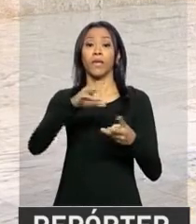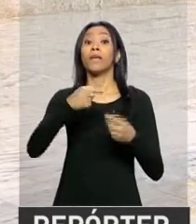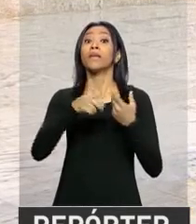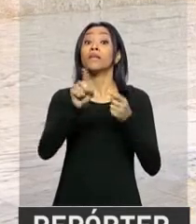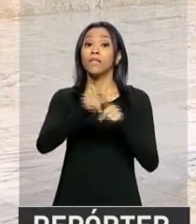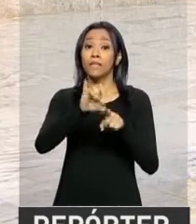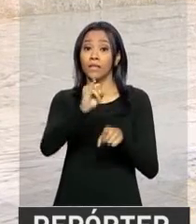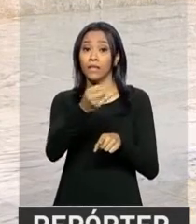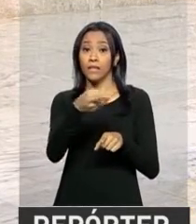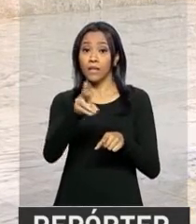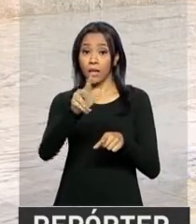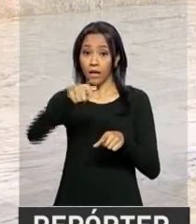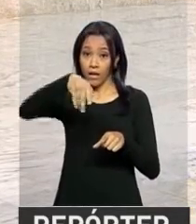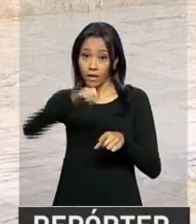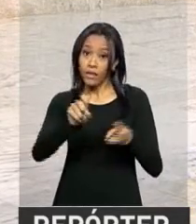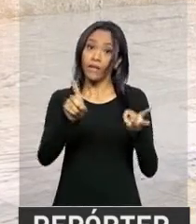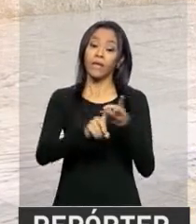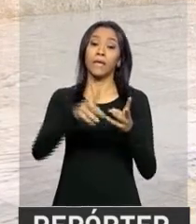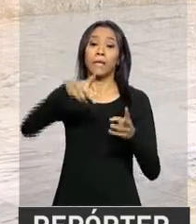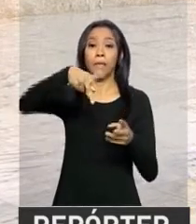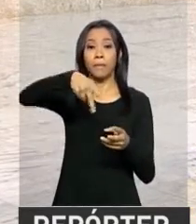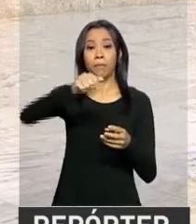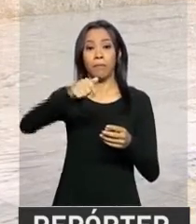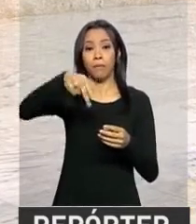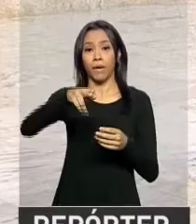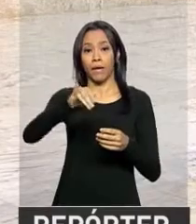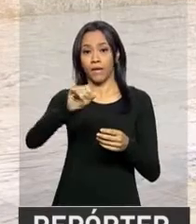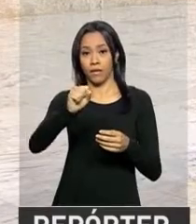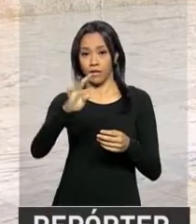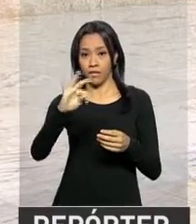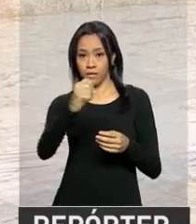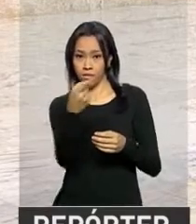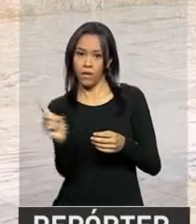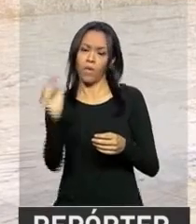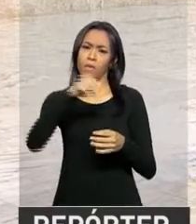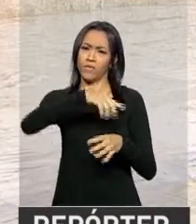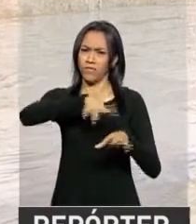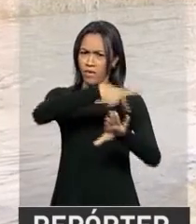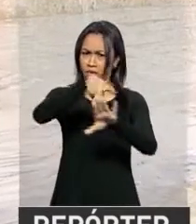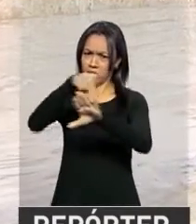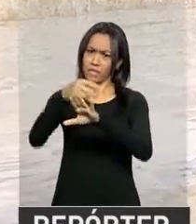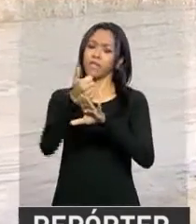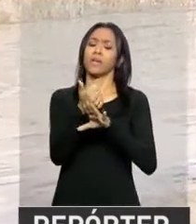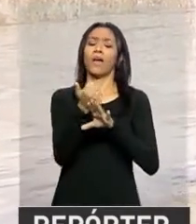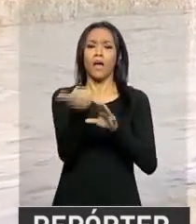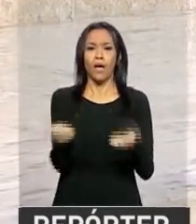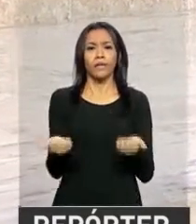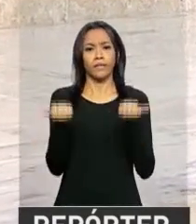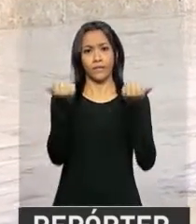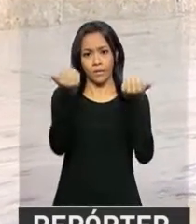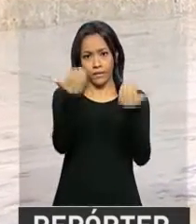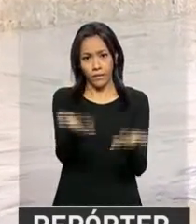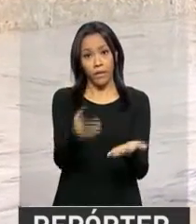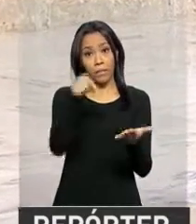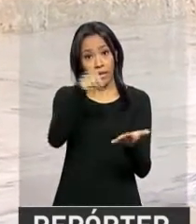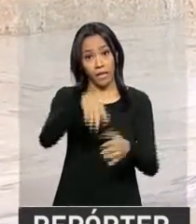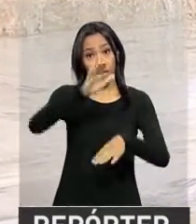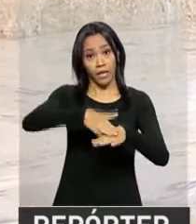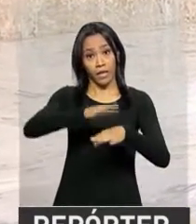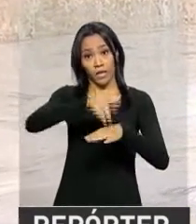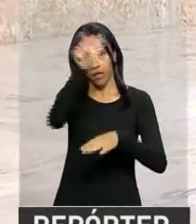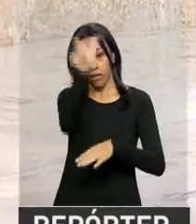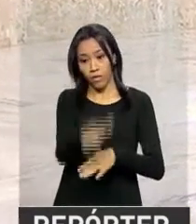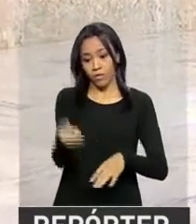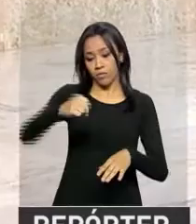e do Paquistão. As cartas credenciais são cartas oficiais que são enviadas de um chefe de Estado para o outro, para que os embaixadores